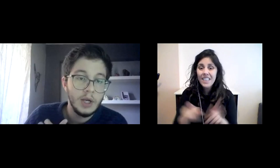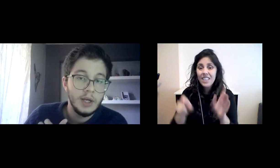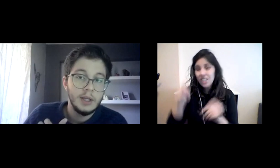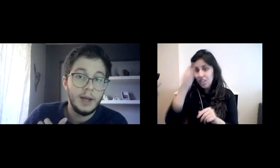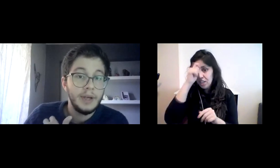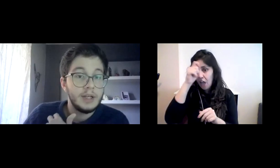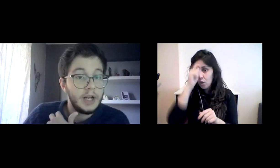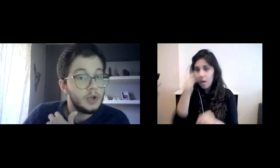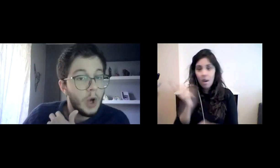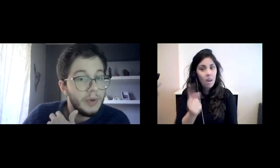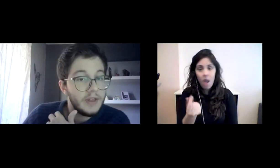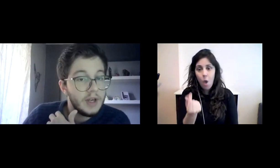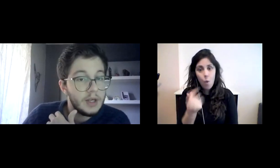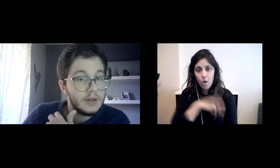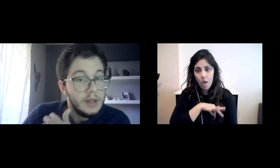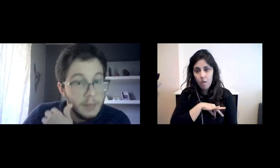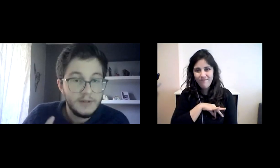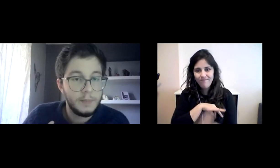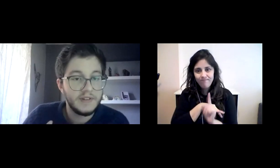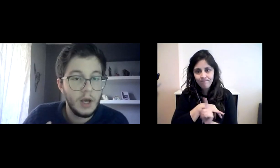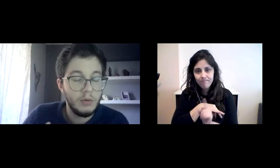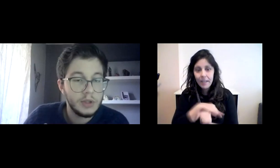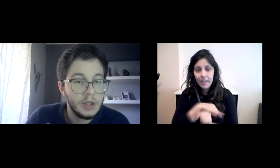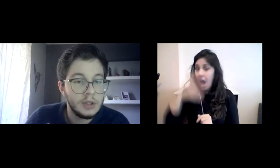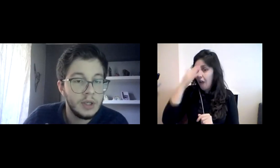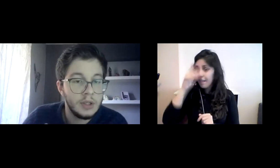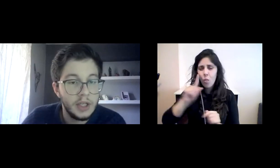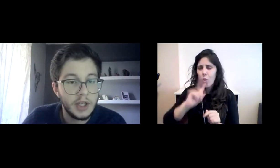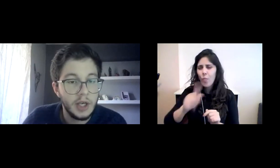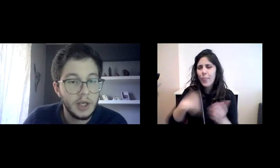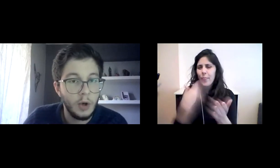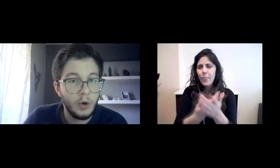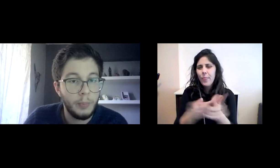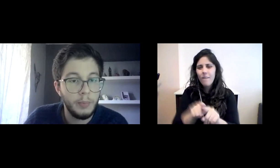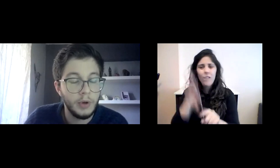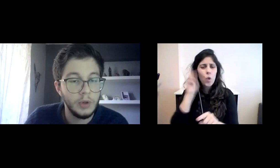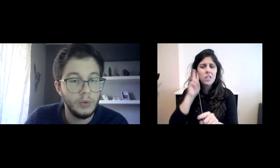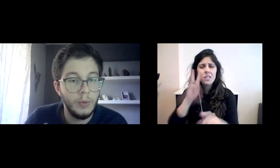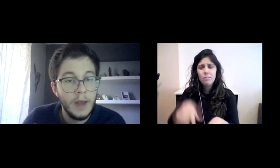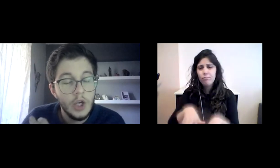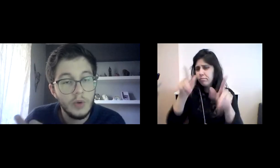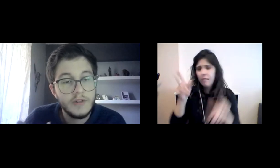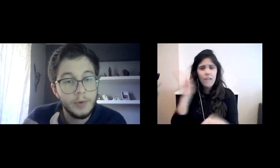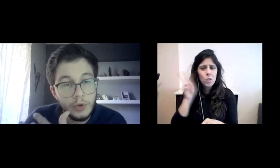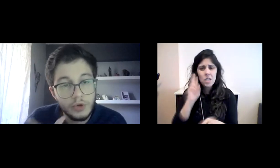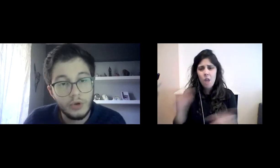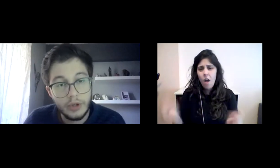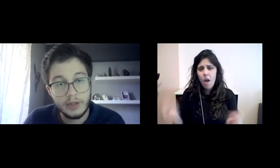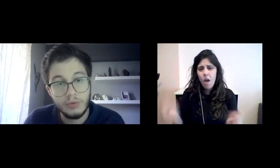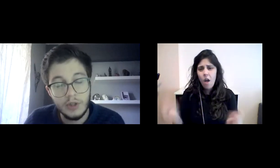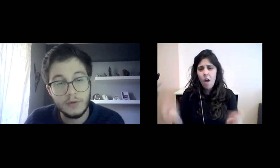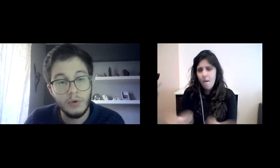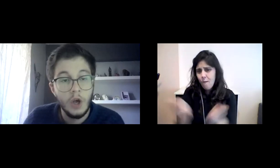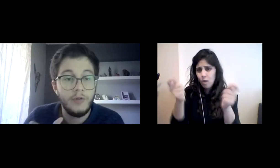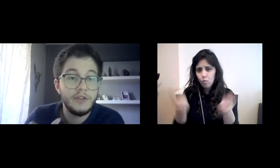remunerado, também creio que não é uma ideia de emancipação daquilo que é o próprio aluno. E um exemplo muito